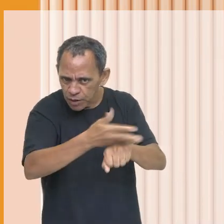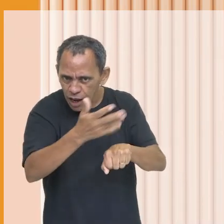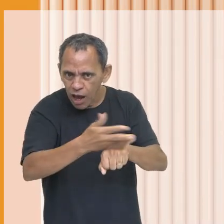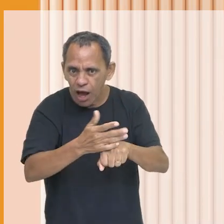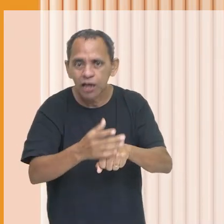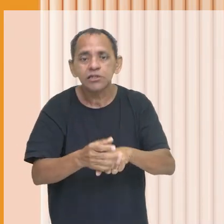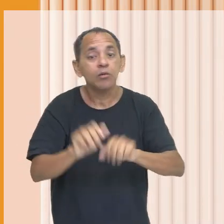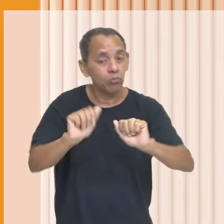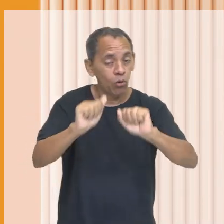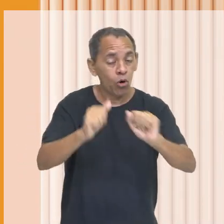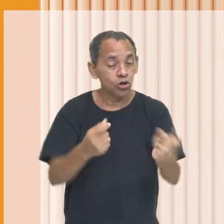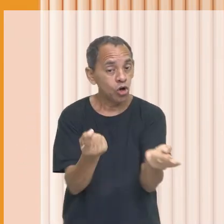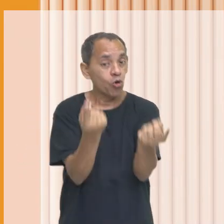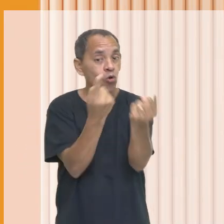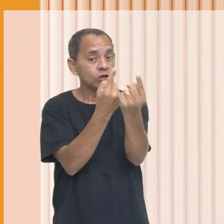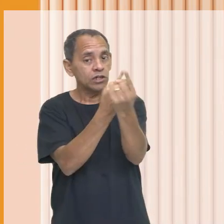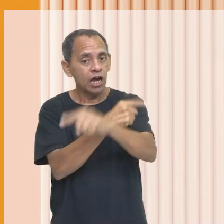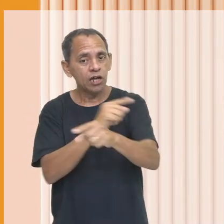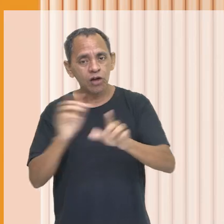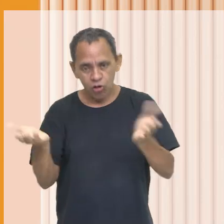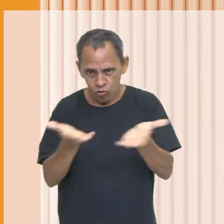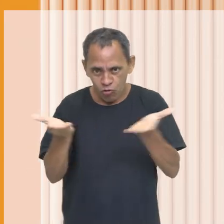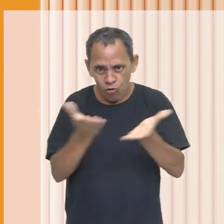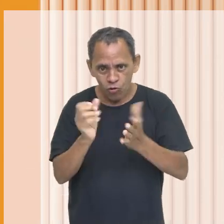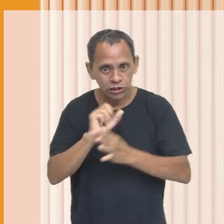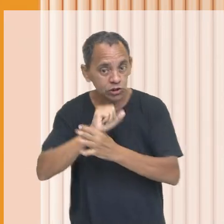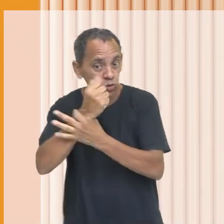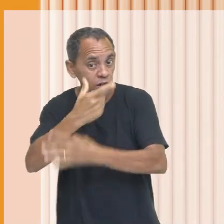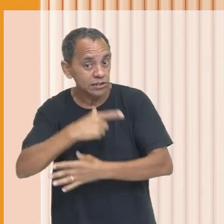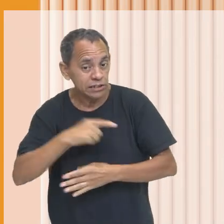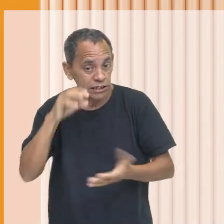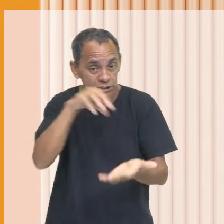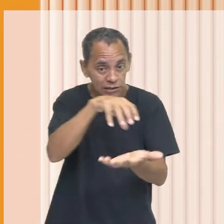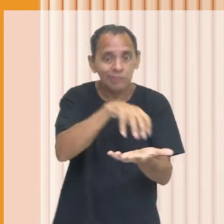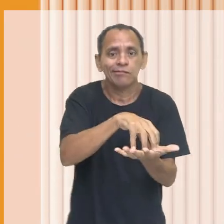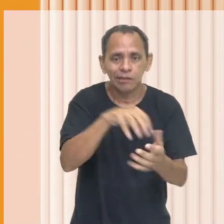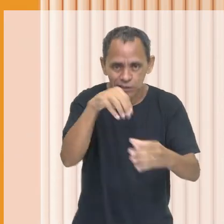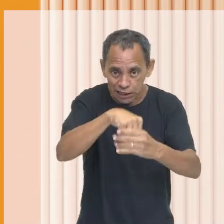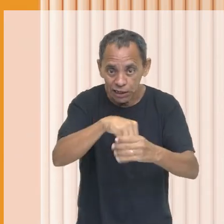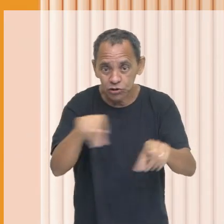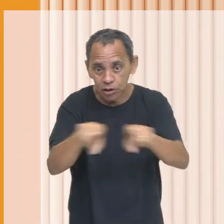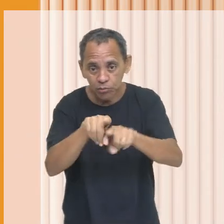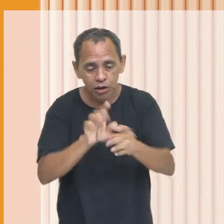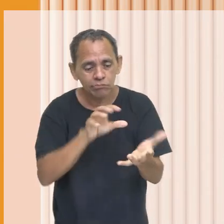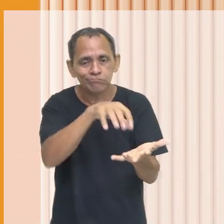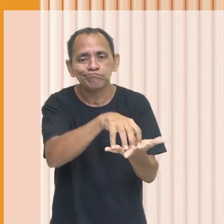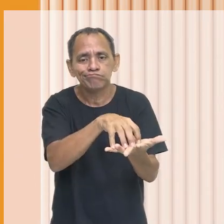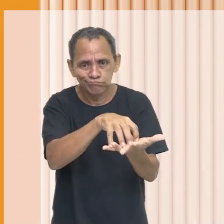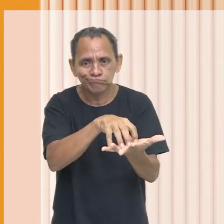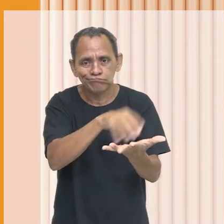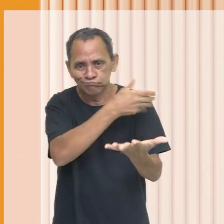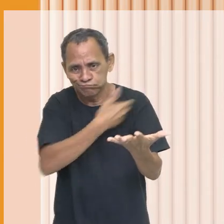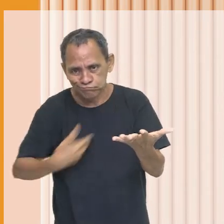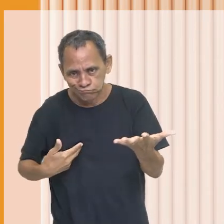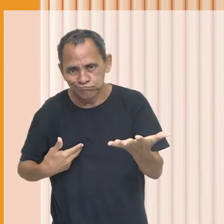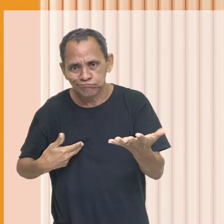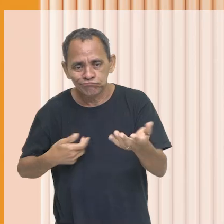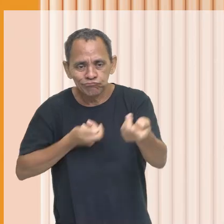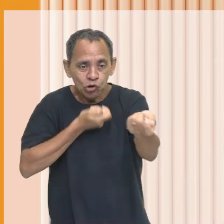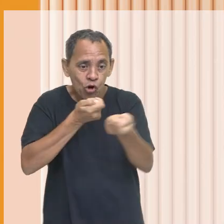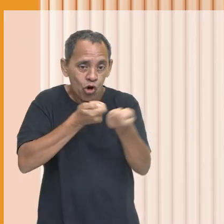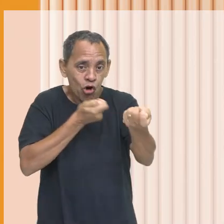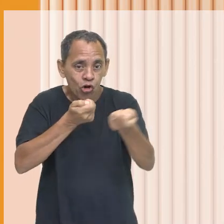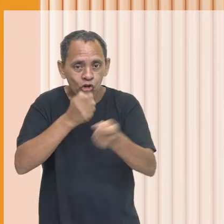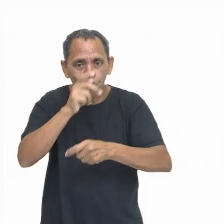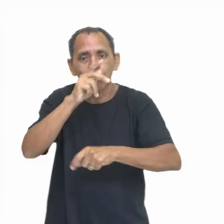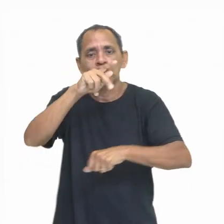o inverso, é o fortalecimento agora dessas instituições públicas e políticas para melhor governança do país. O